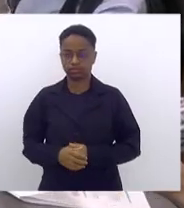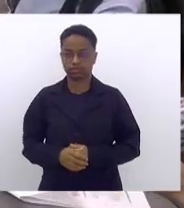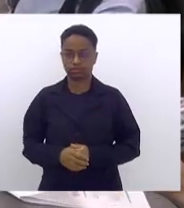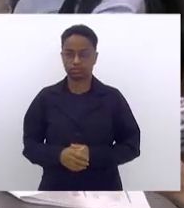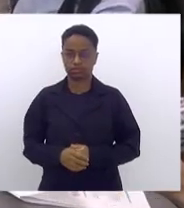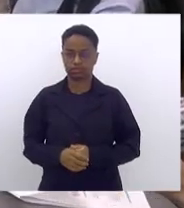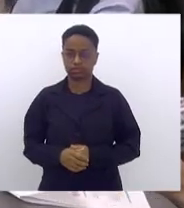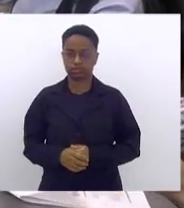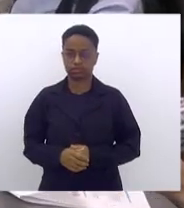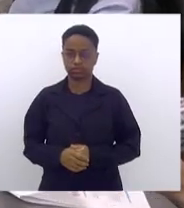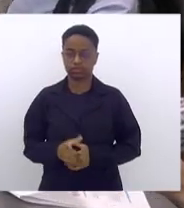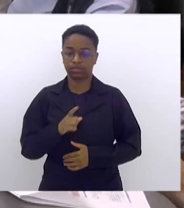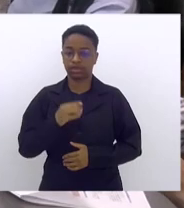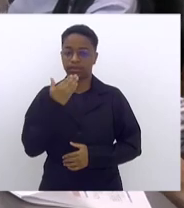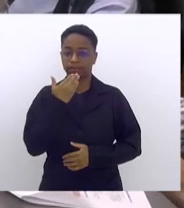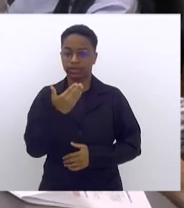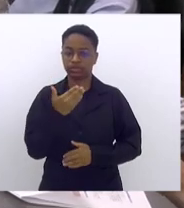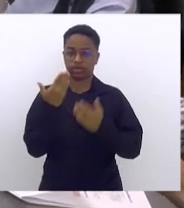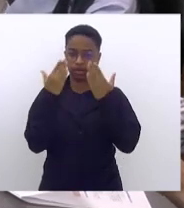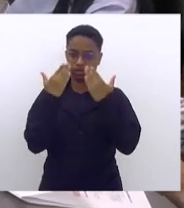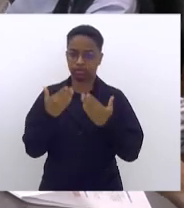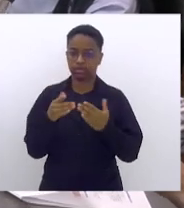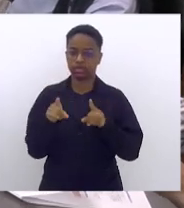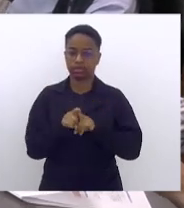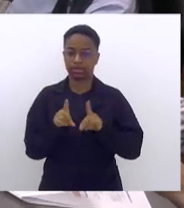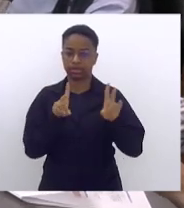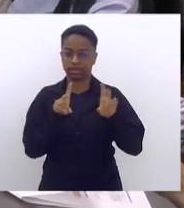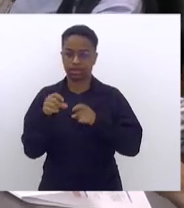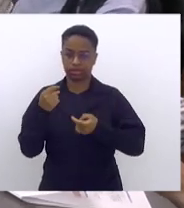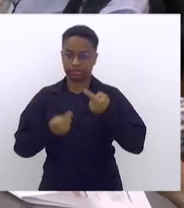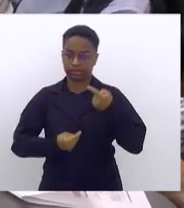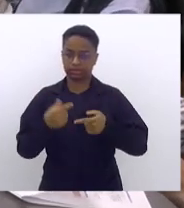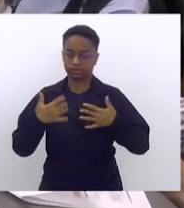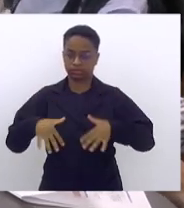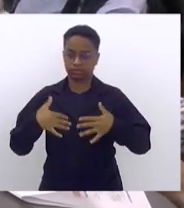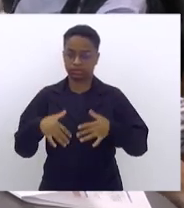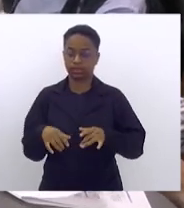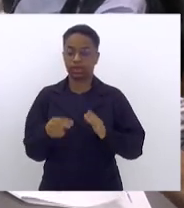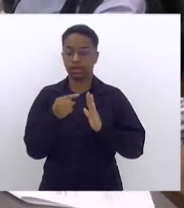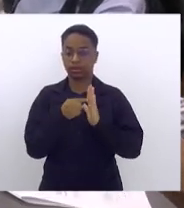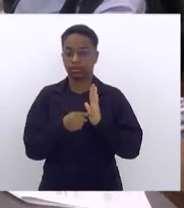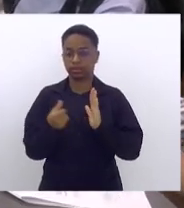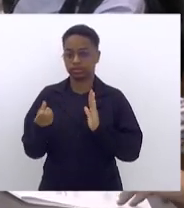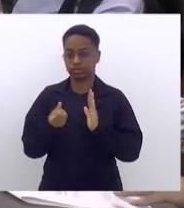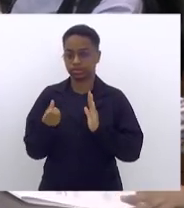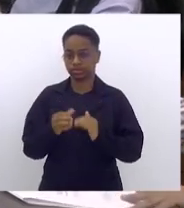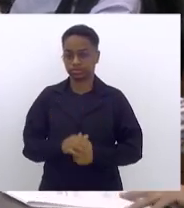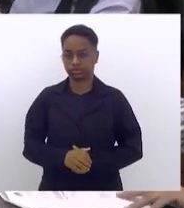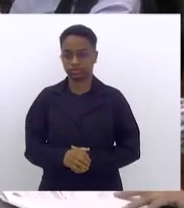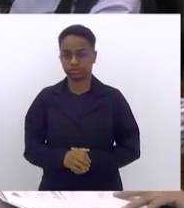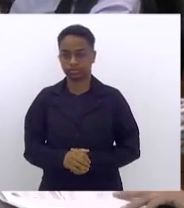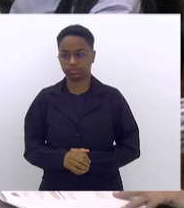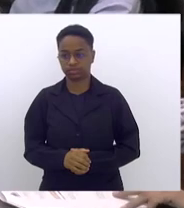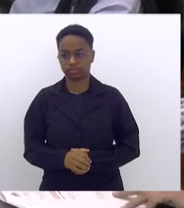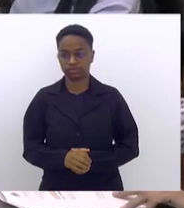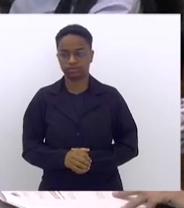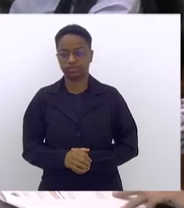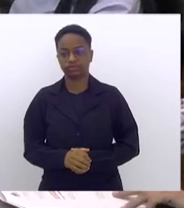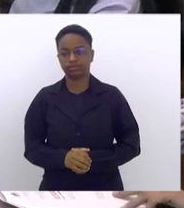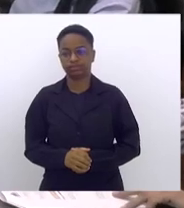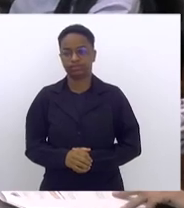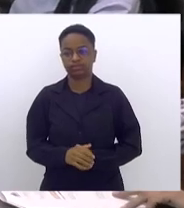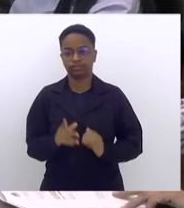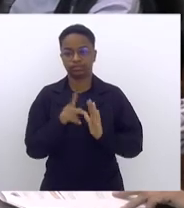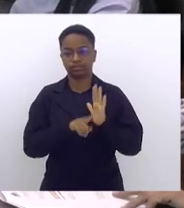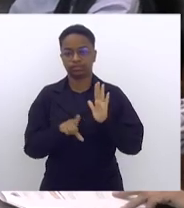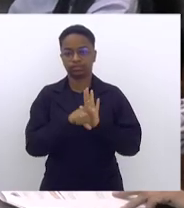votar, porque tem pedido de vista e as matérias são polêmicas. Passemos ao item 6 da pauta. Passamos ao item 6 da pauta. É o